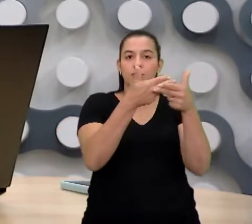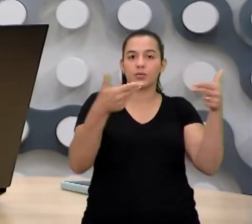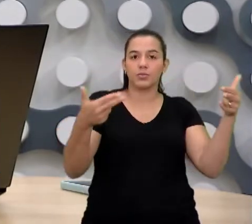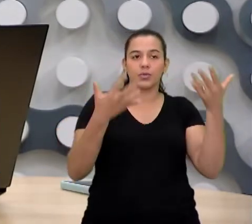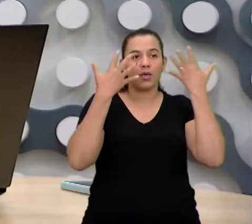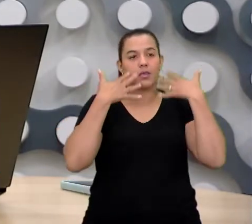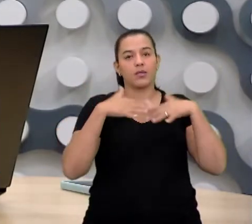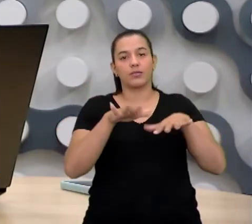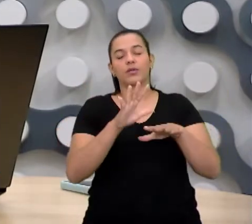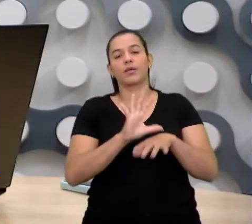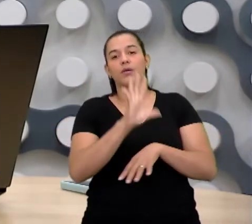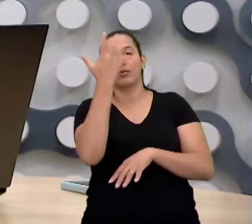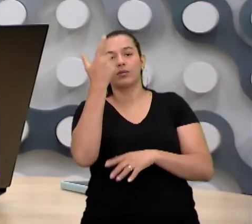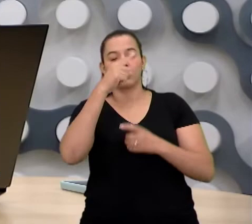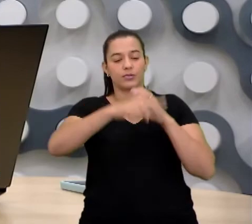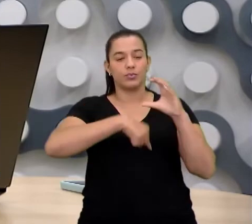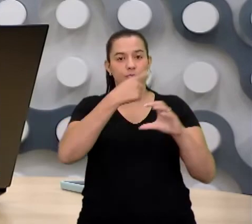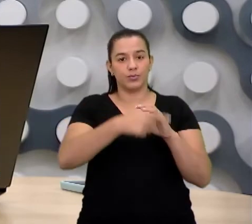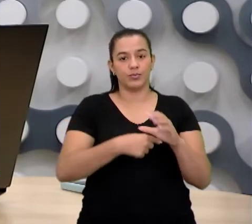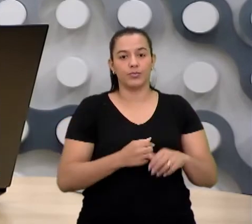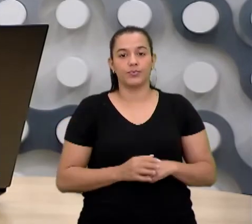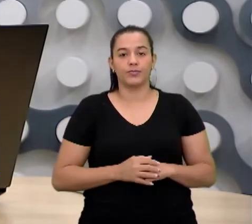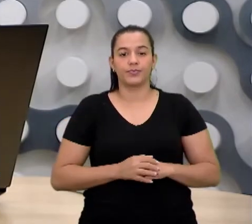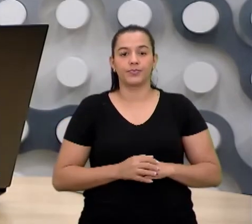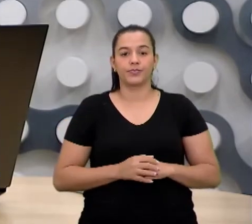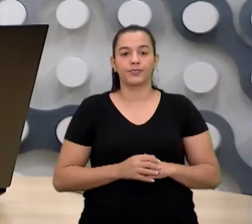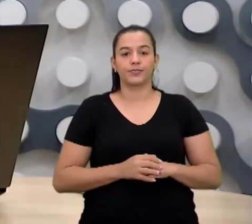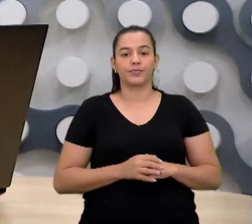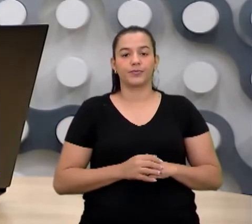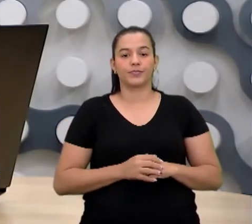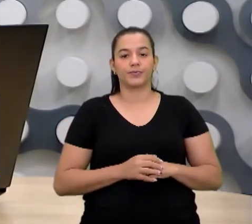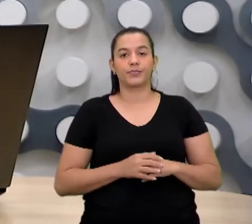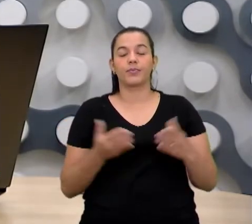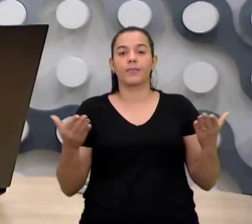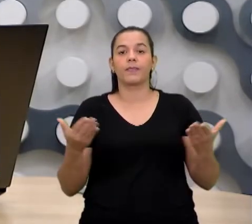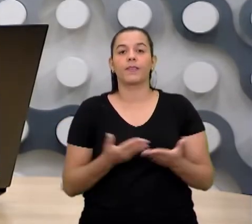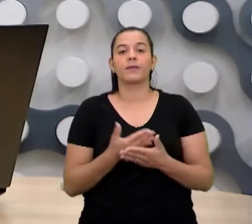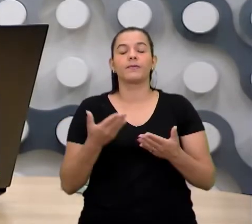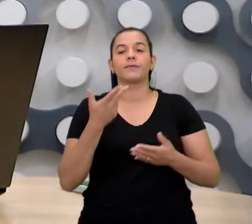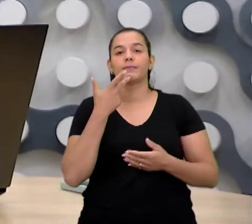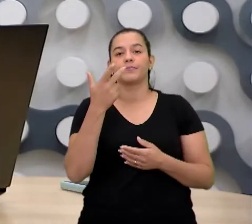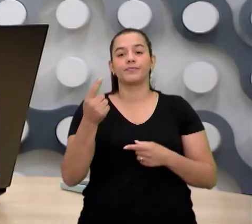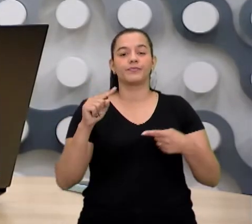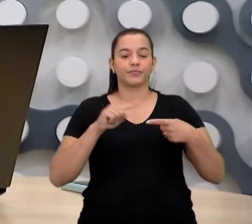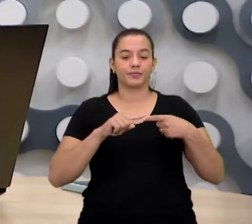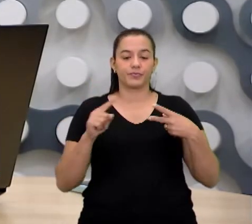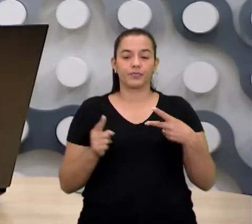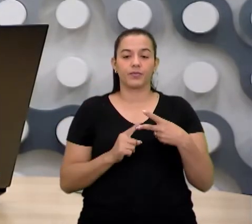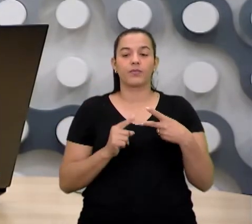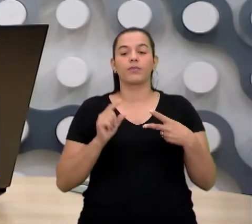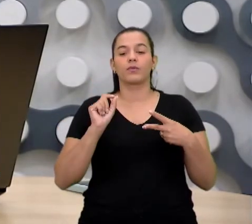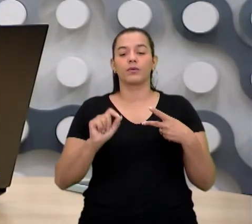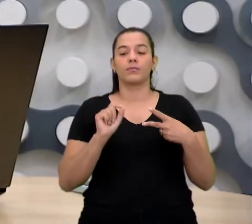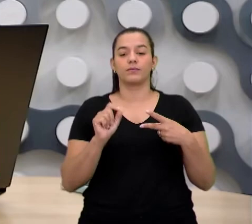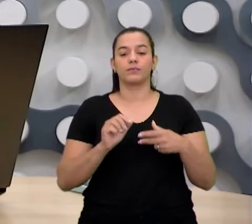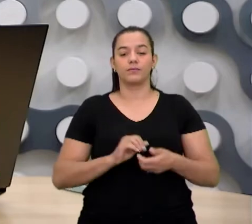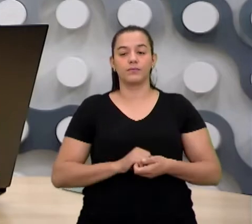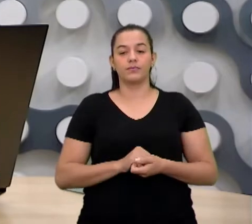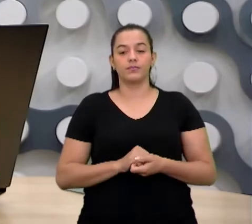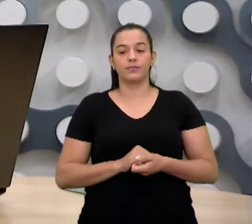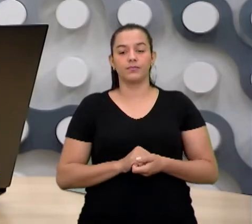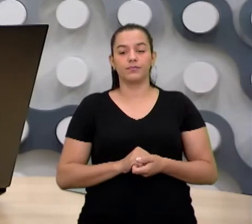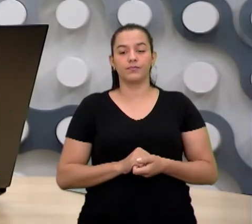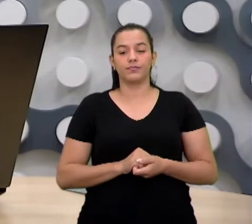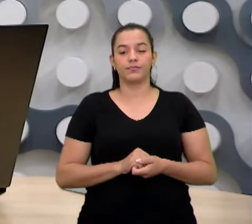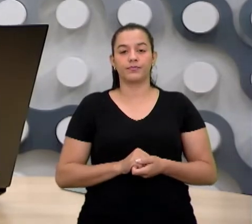acontecem no nosso planeta, tá certo? Vamos falar de 2 situações aí, né, da questão aí de